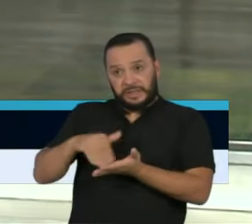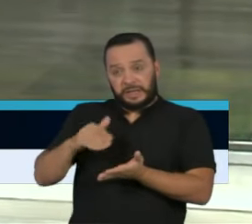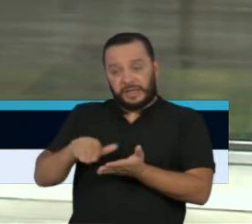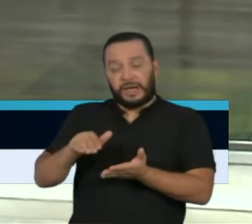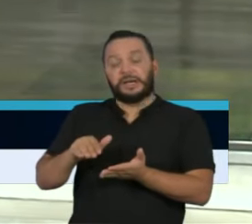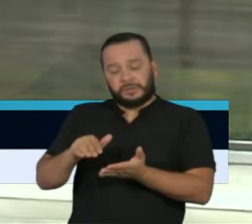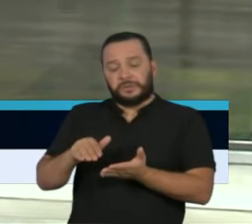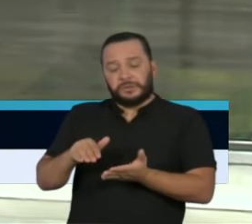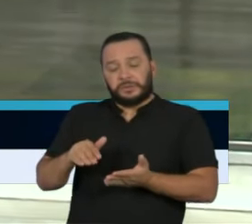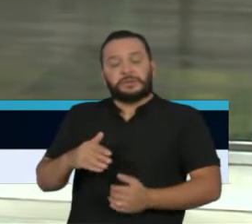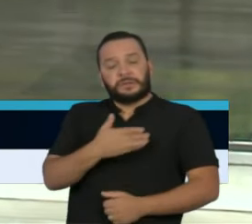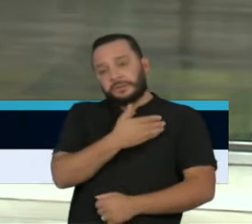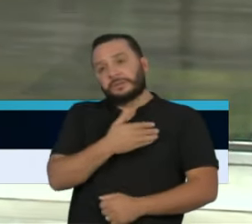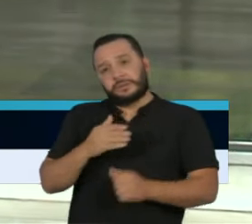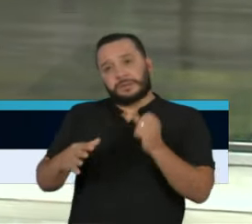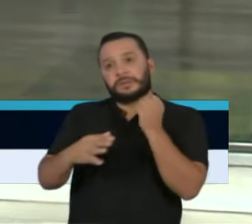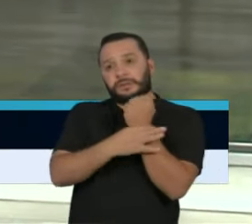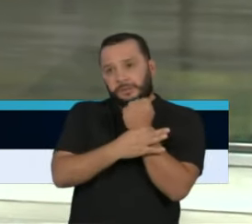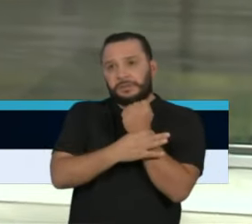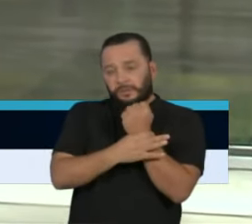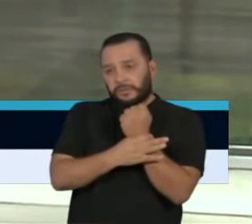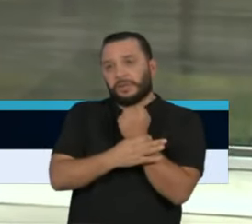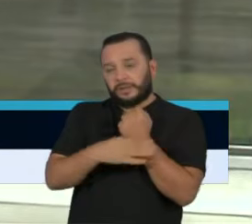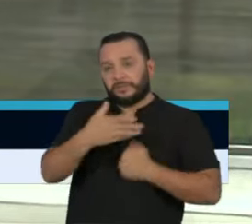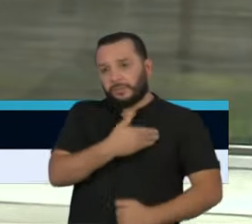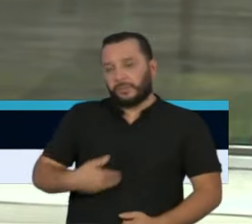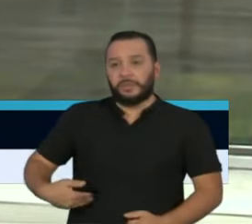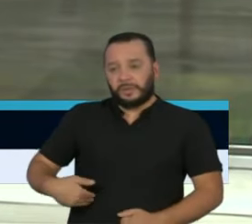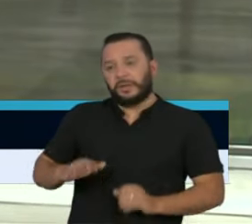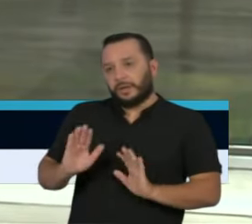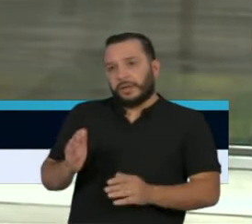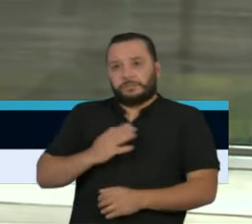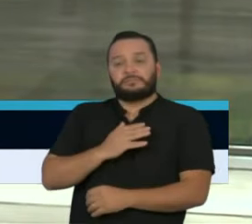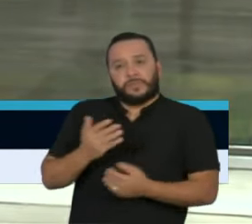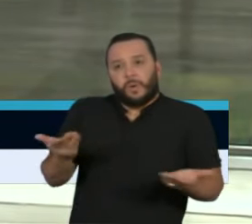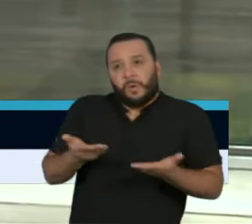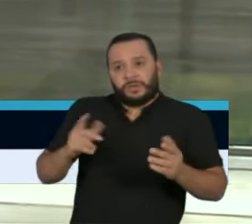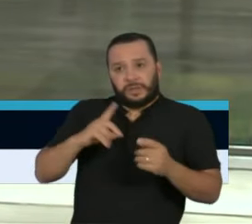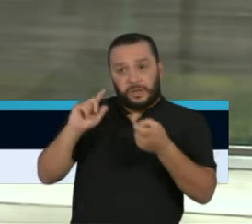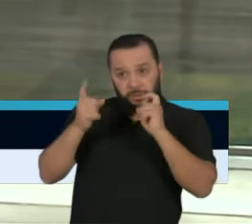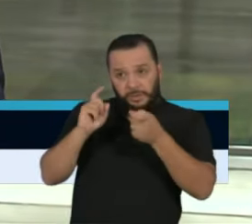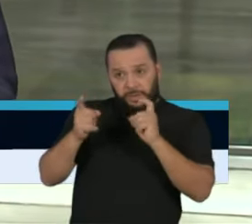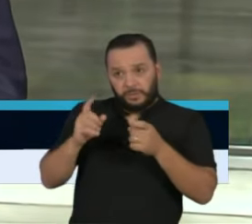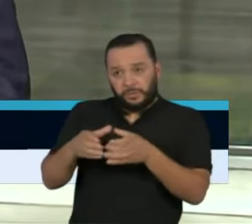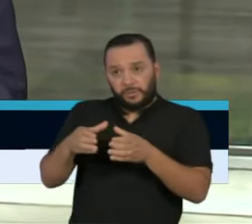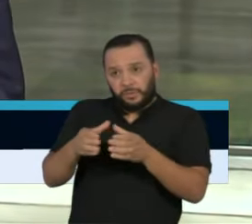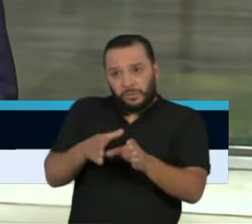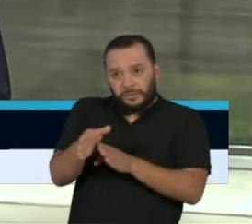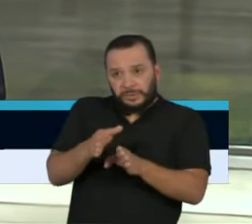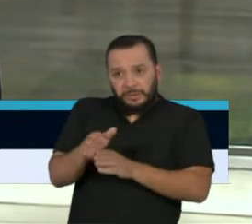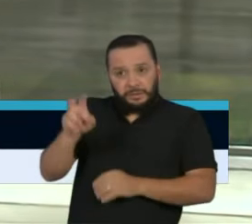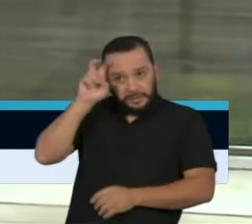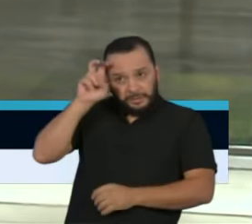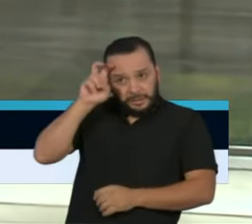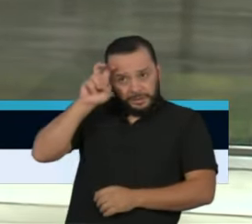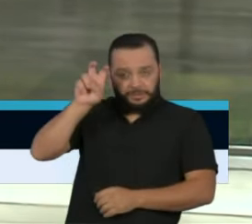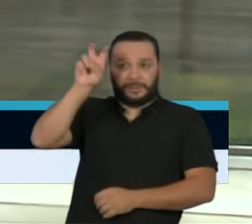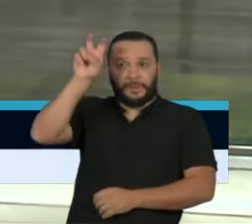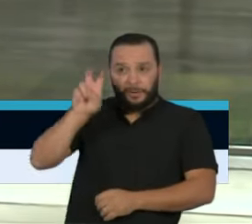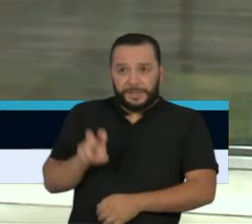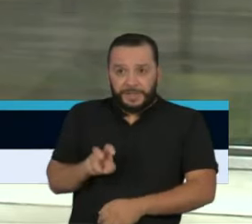Paulo, General Campos. Nós temos uma reunião hoje do Conselho de Segurança Pública do Estado de São Paulo. Essa reunião é regular, todas as quintas-feiras,